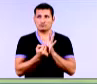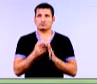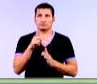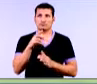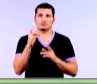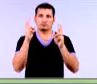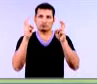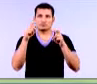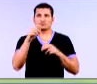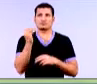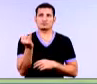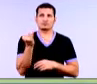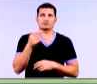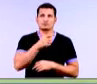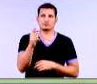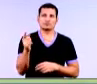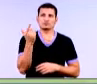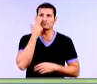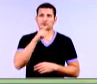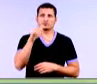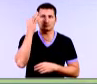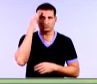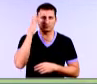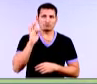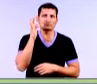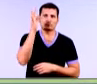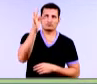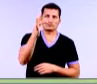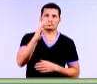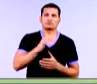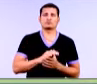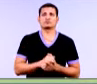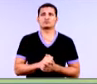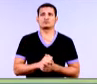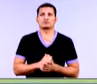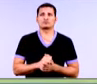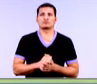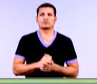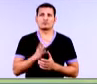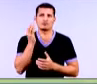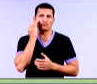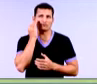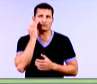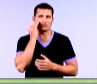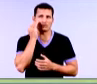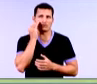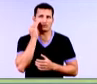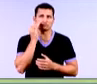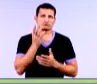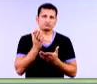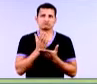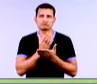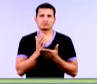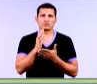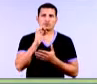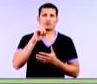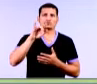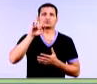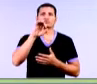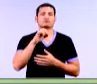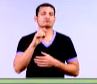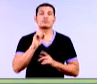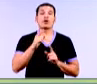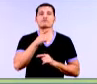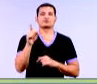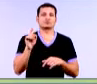vocês consigam entender futuramente e ao verificar códigos que não foi você que desenvolveu. Imagine